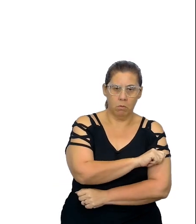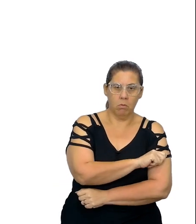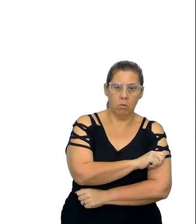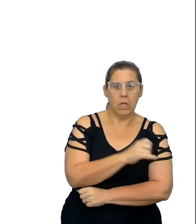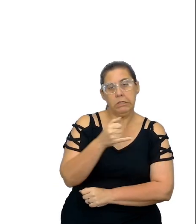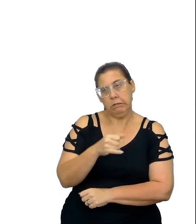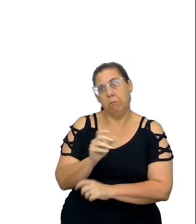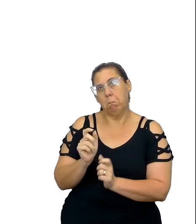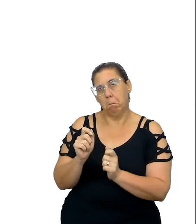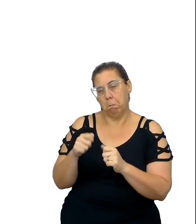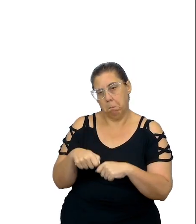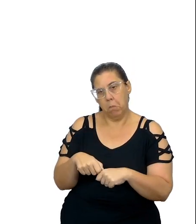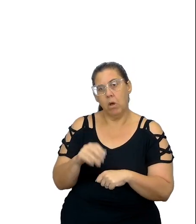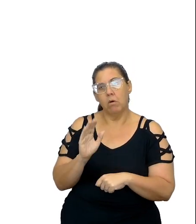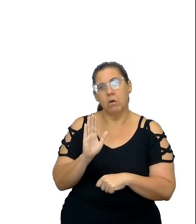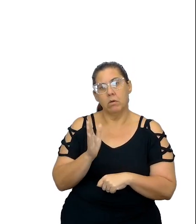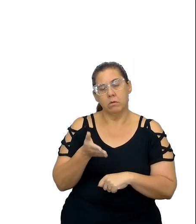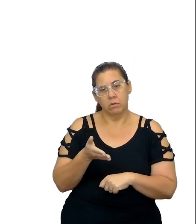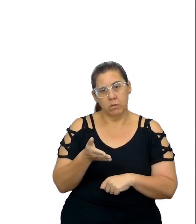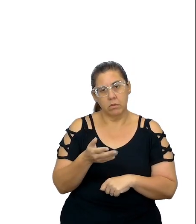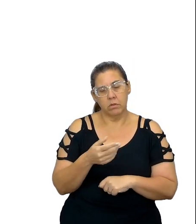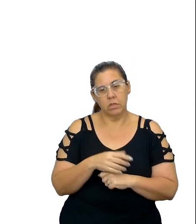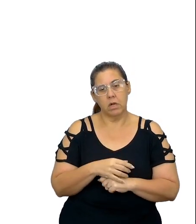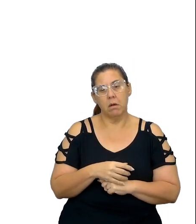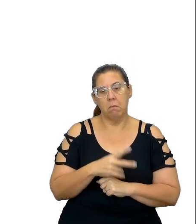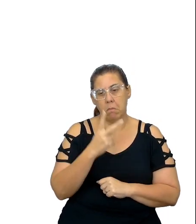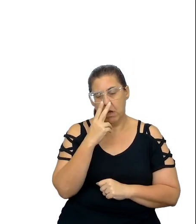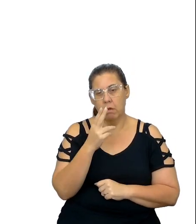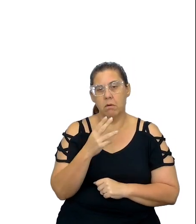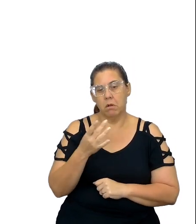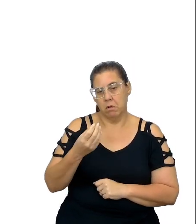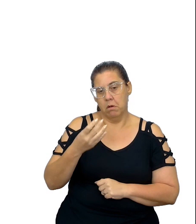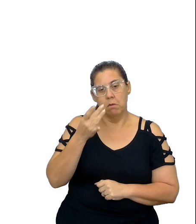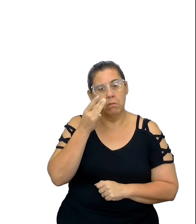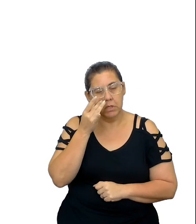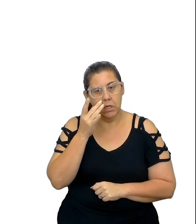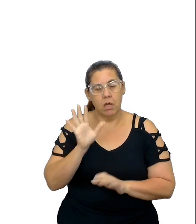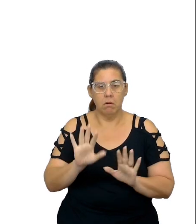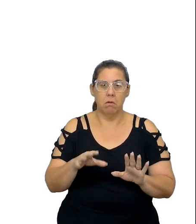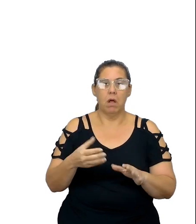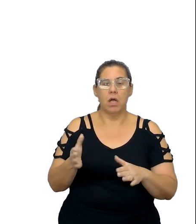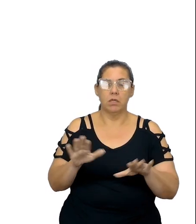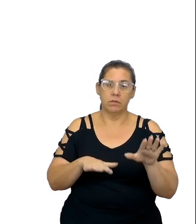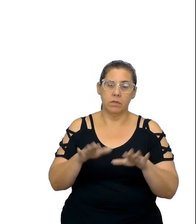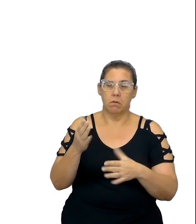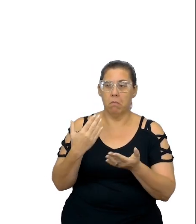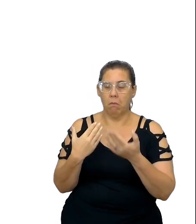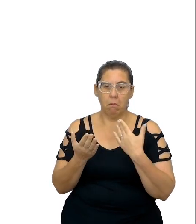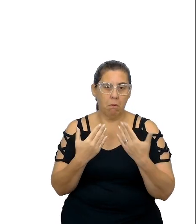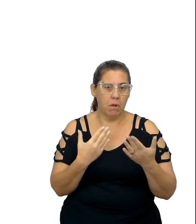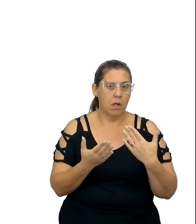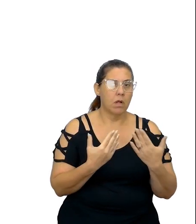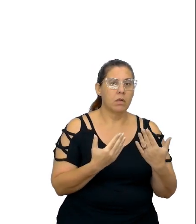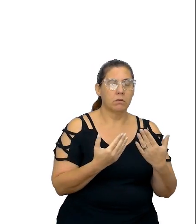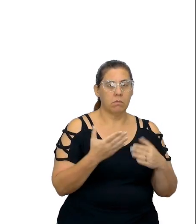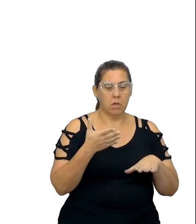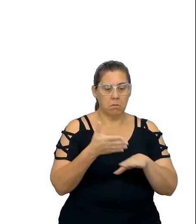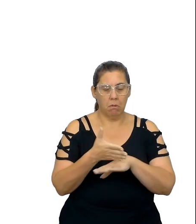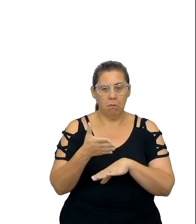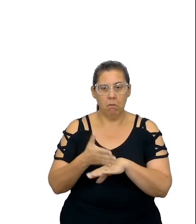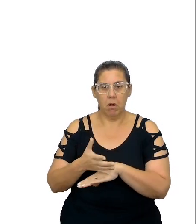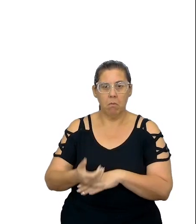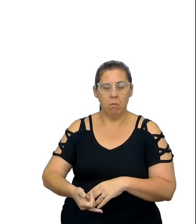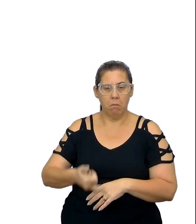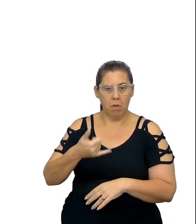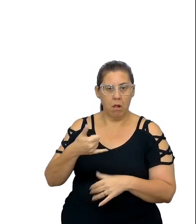se possível, já muitas vezes falei, se não der para ser presencial, quem sabe por conversas, por acessos telefônicos,